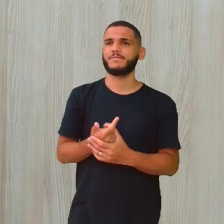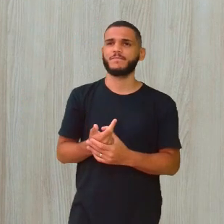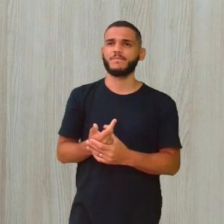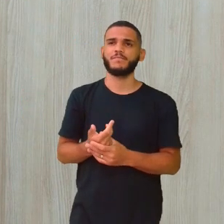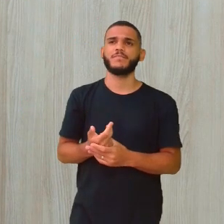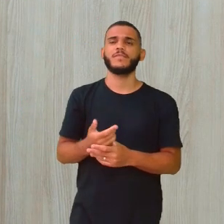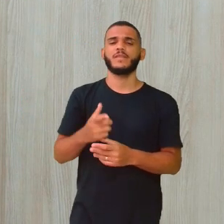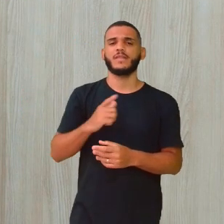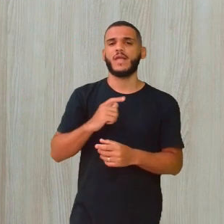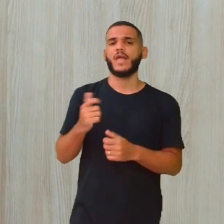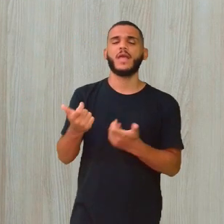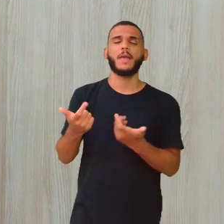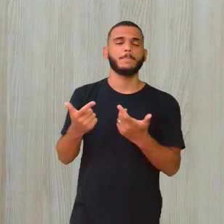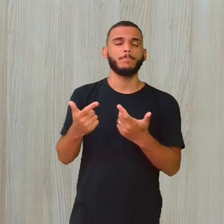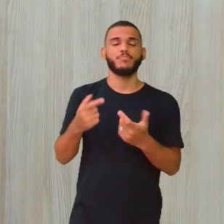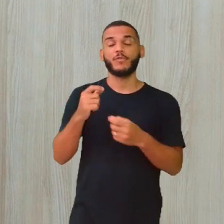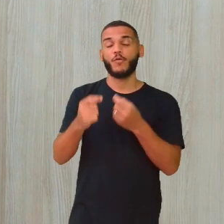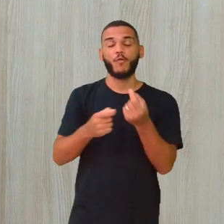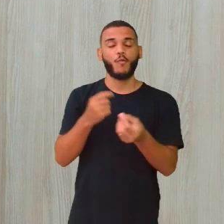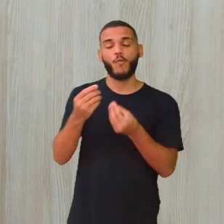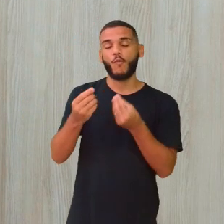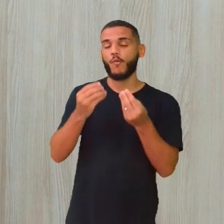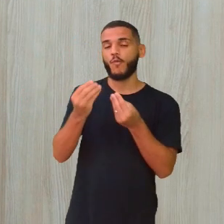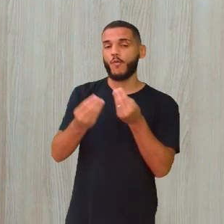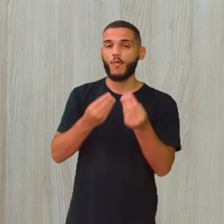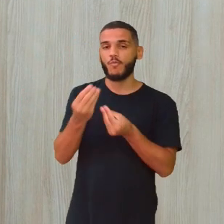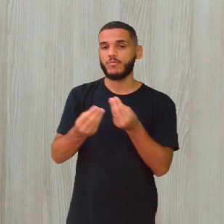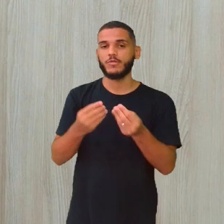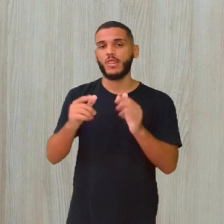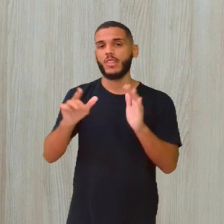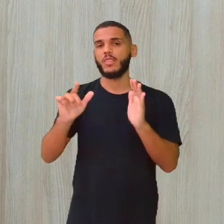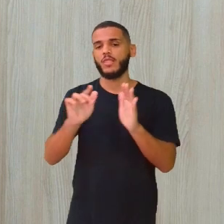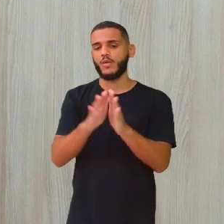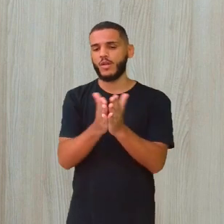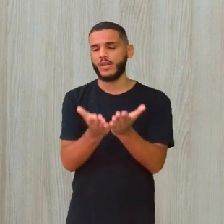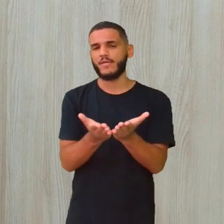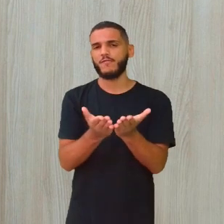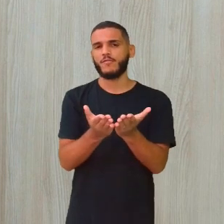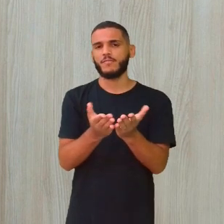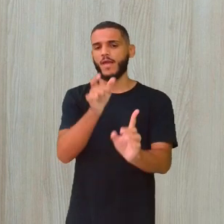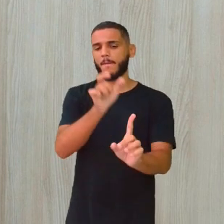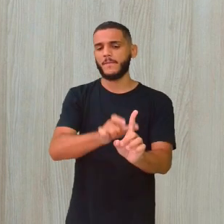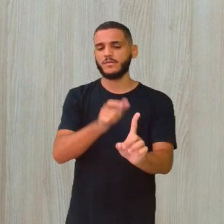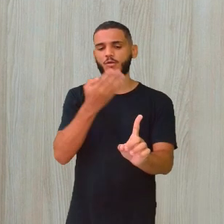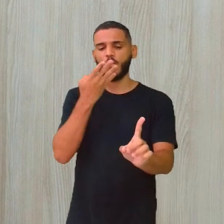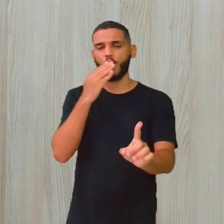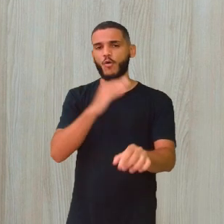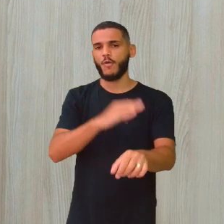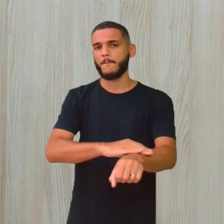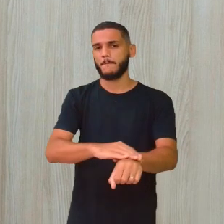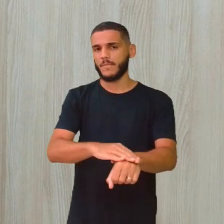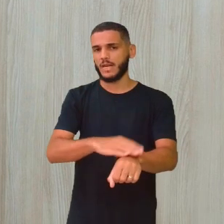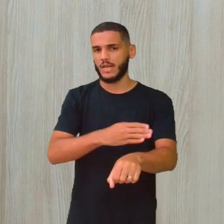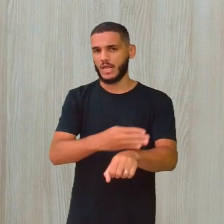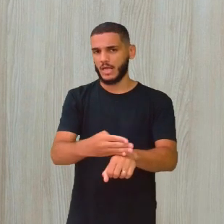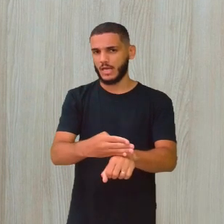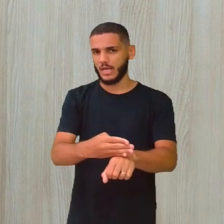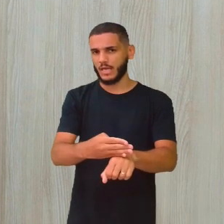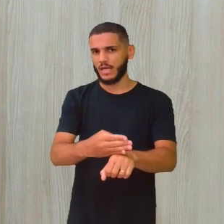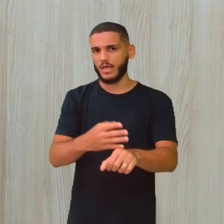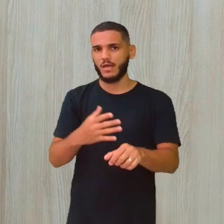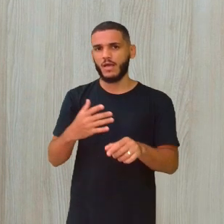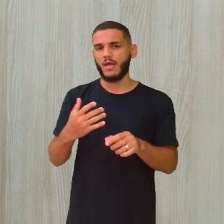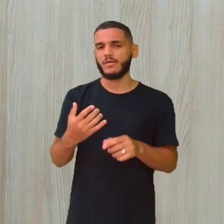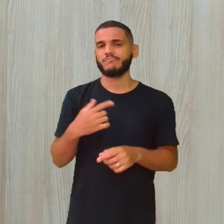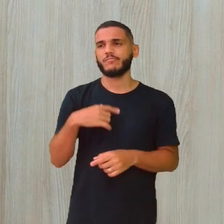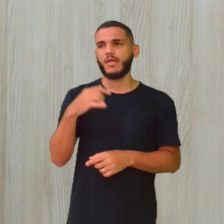livros, de que é a personagem branca que se apaixona por um escravo, e aí você tem a atenuação daquilo que deveria ser uma relação